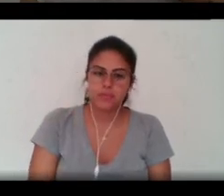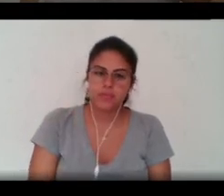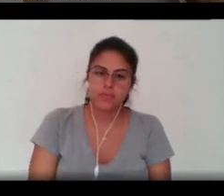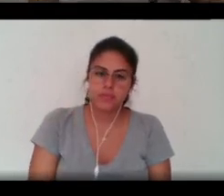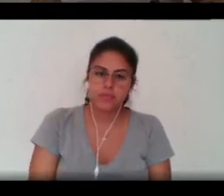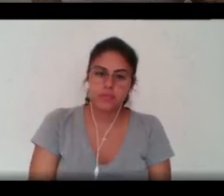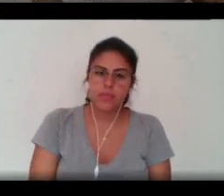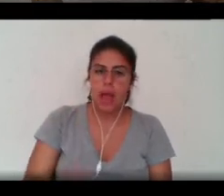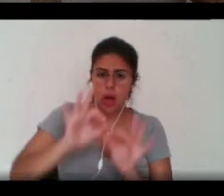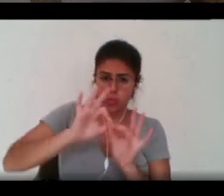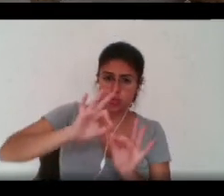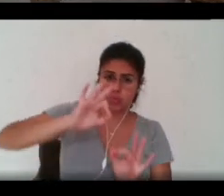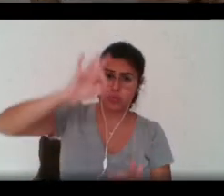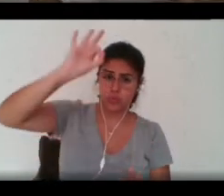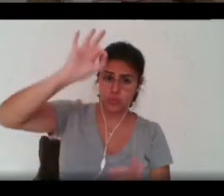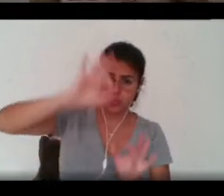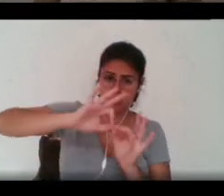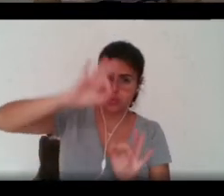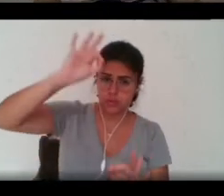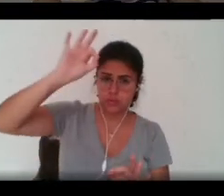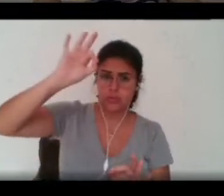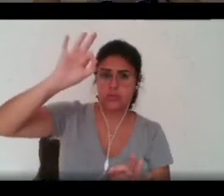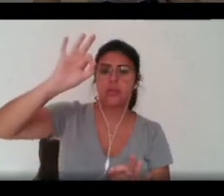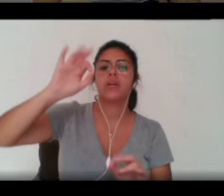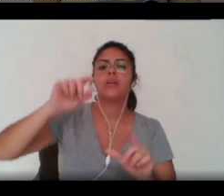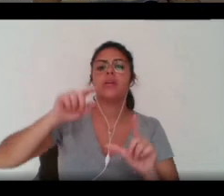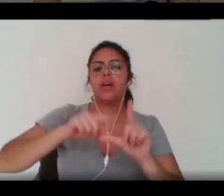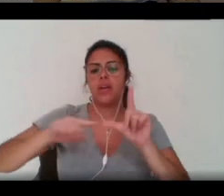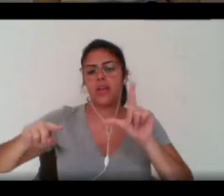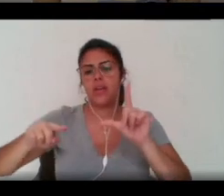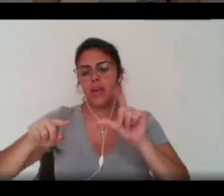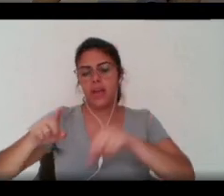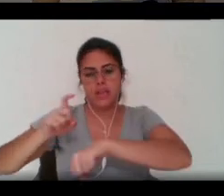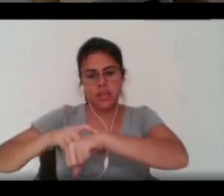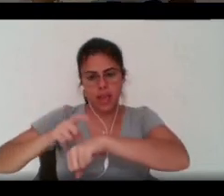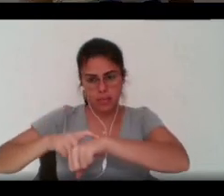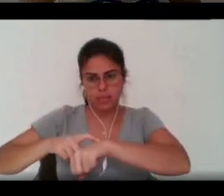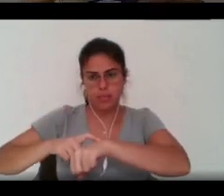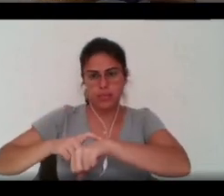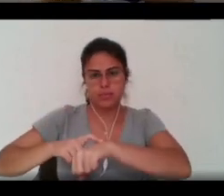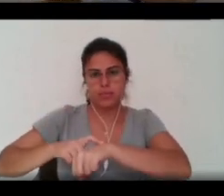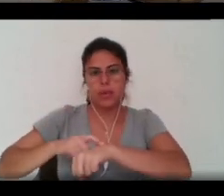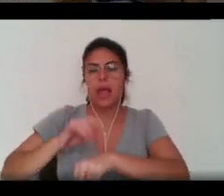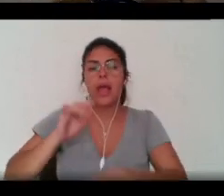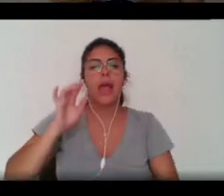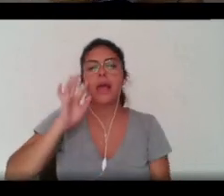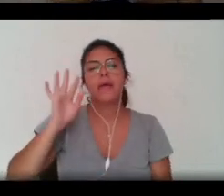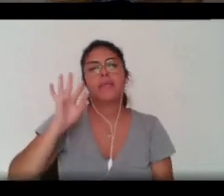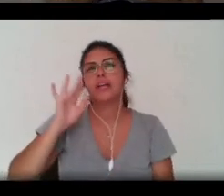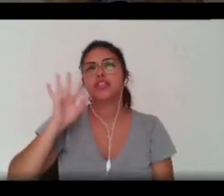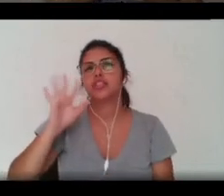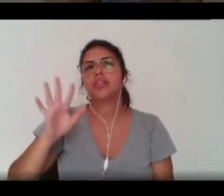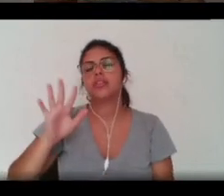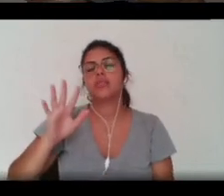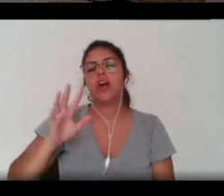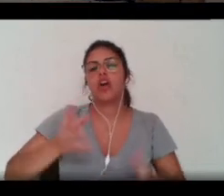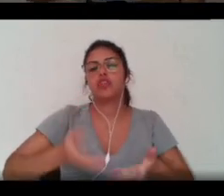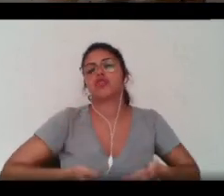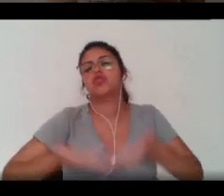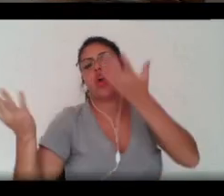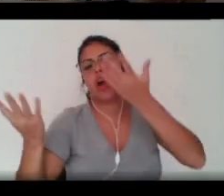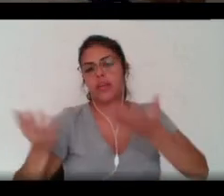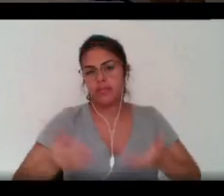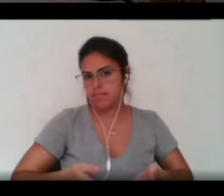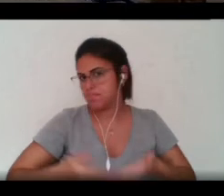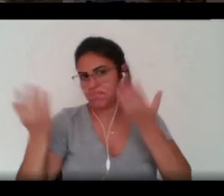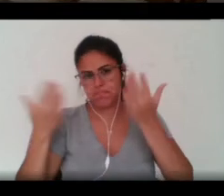tempo, e aí um lançamento de projétil, por exemplo, né? Eu jogo um projétil para cima,